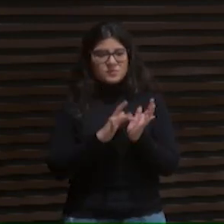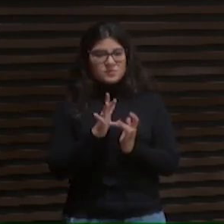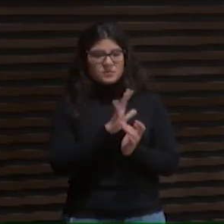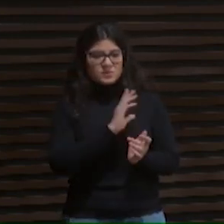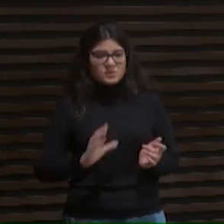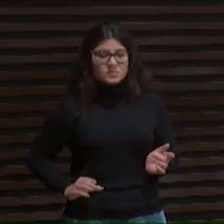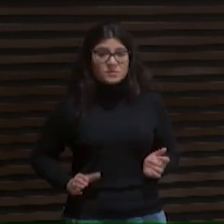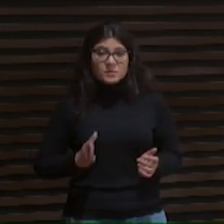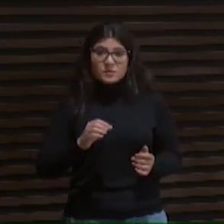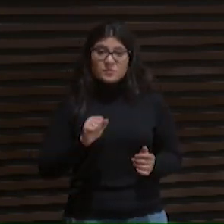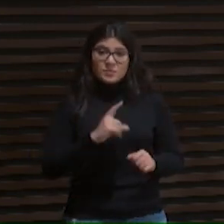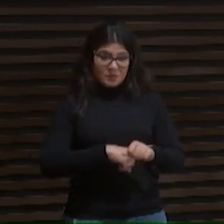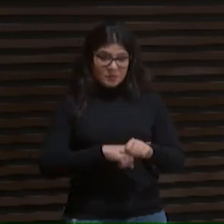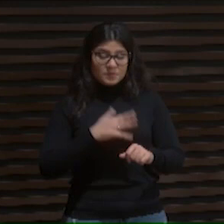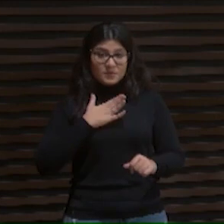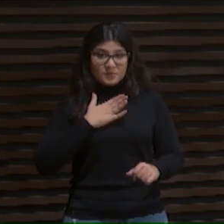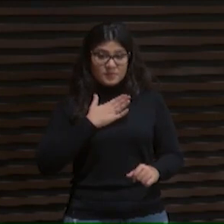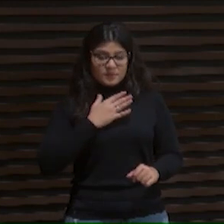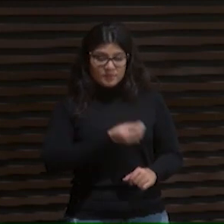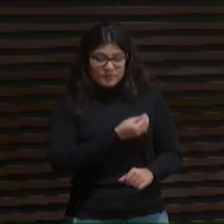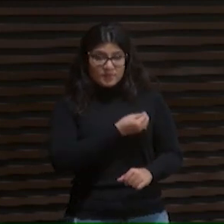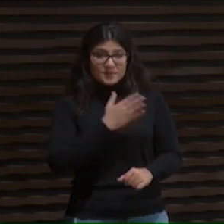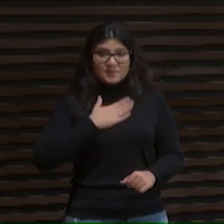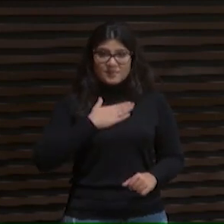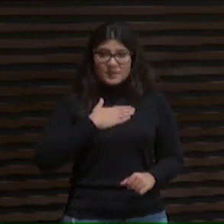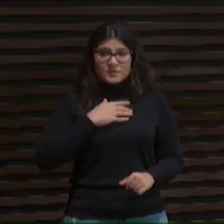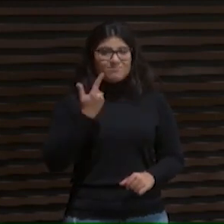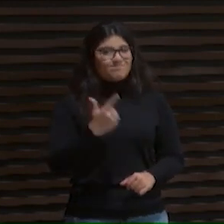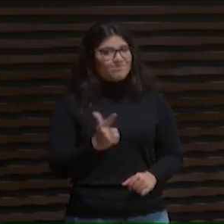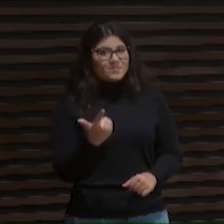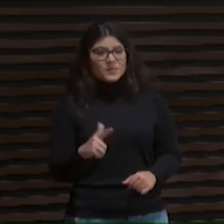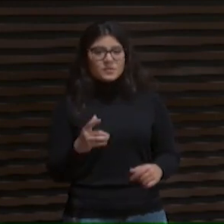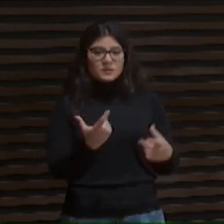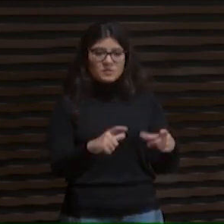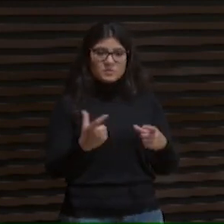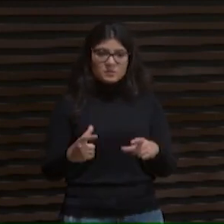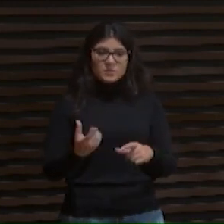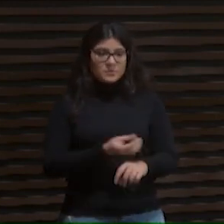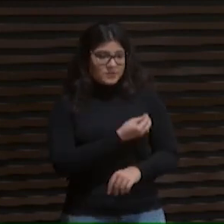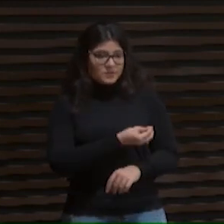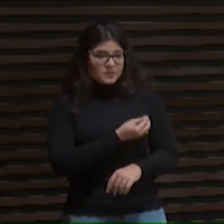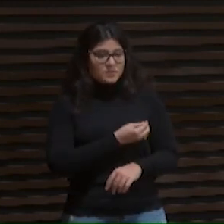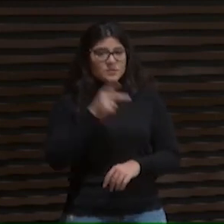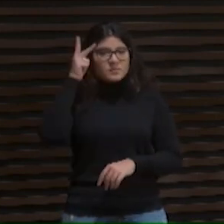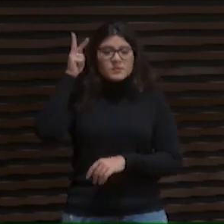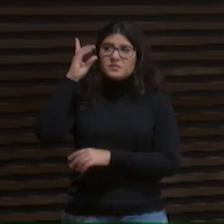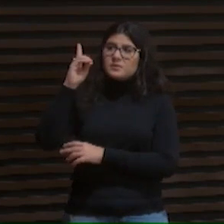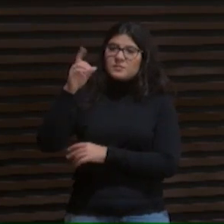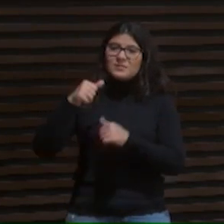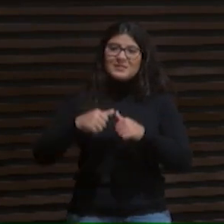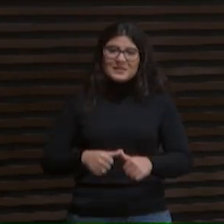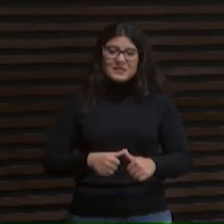for minha, não tem espaço para viver para Deus